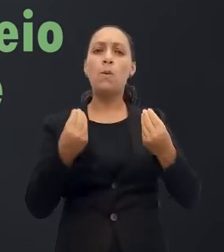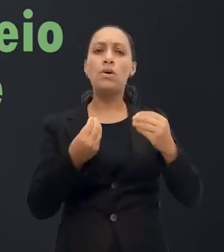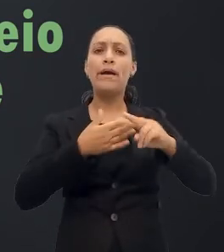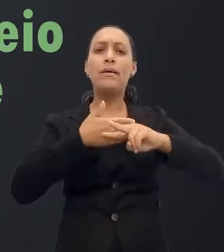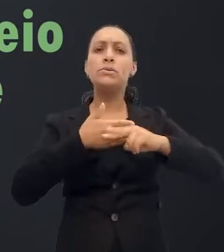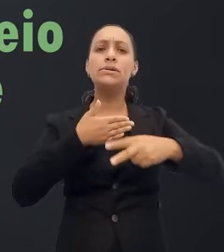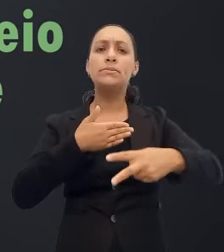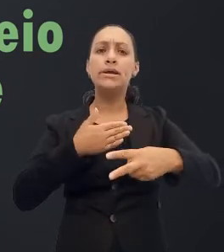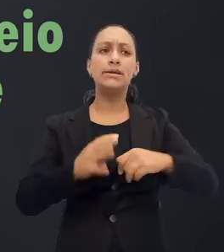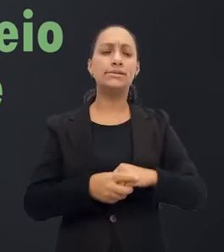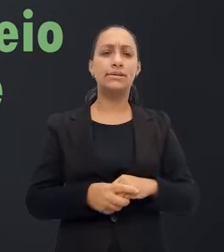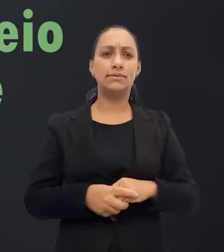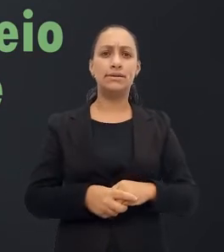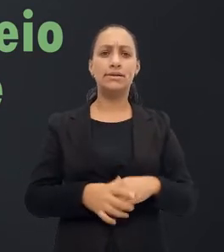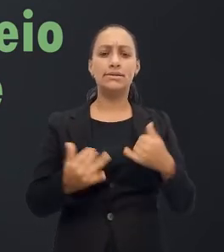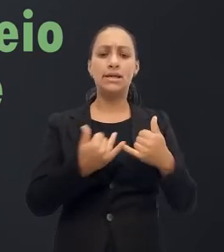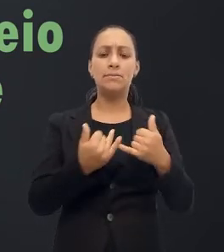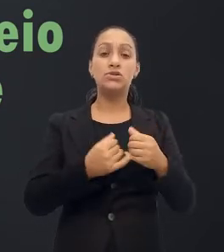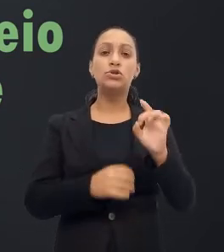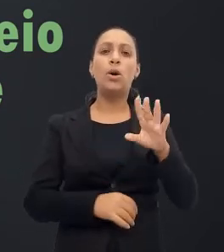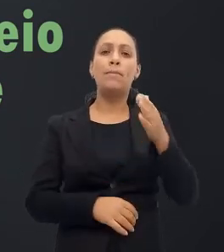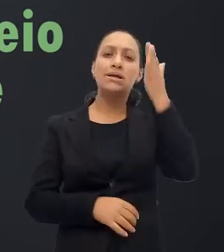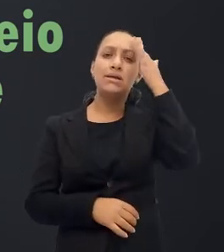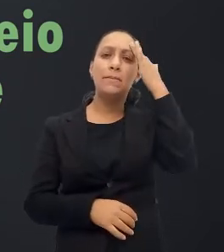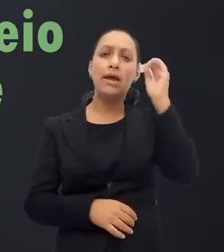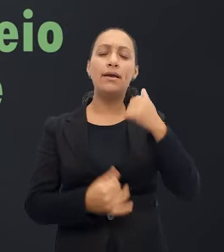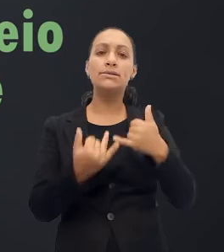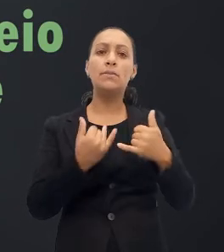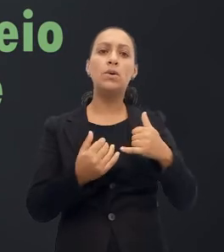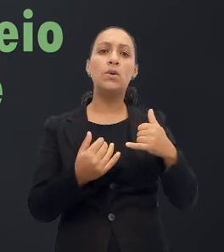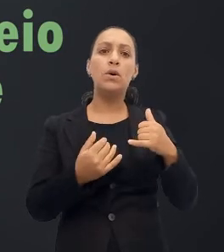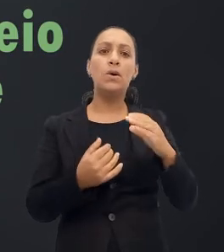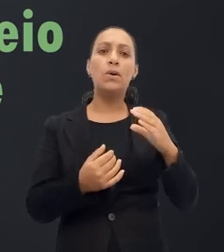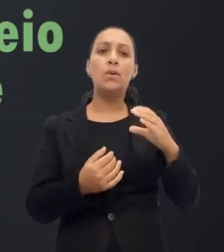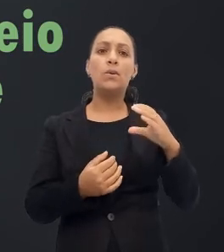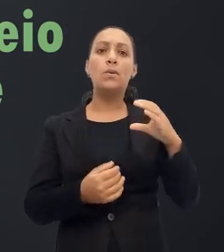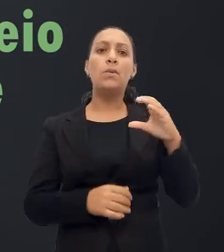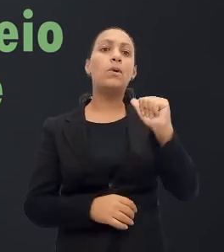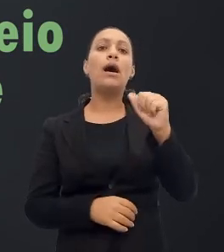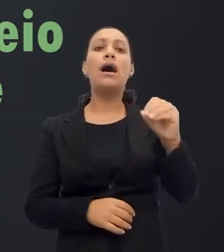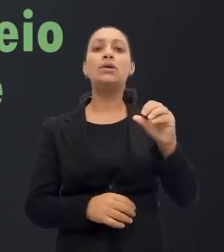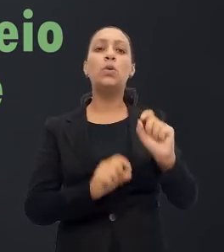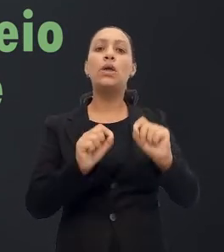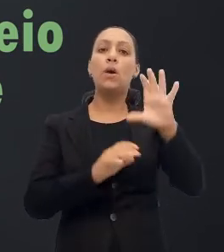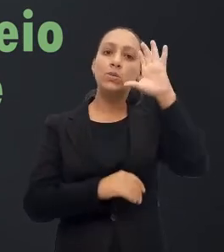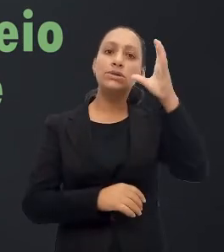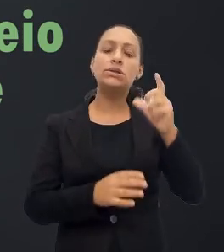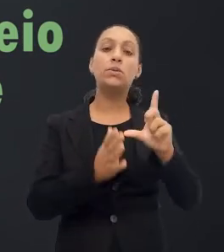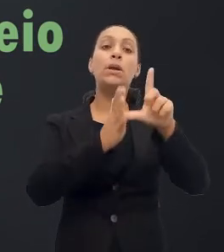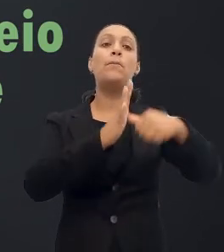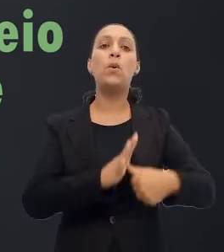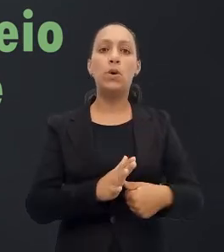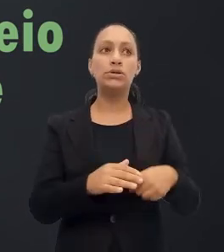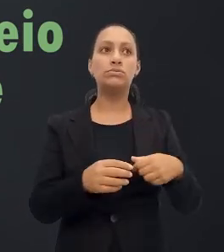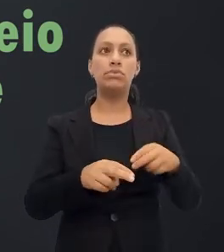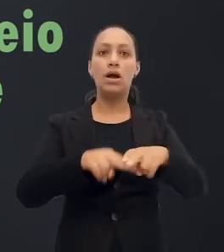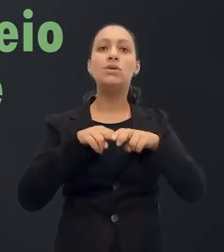Enfim, a notificação dos casos chega depois por causa do tempo de testagem, surgimento dos